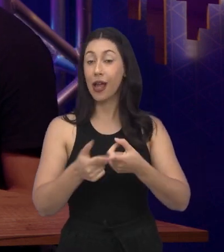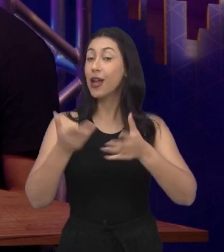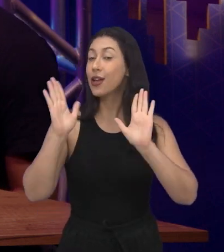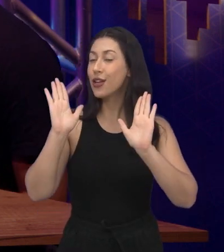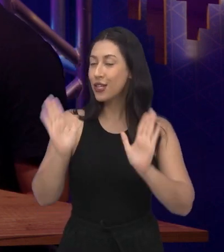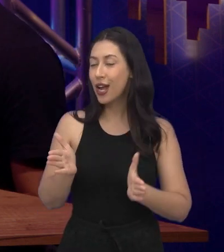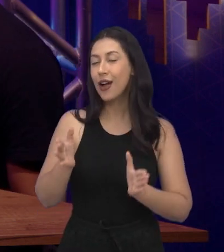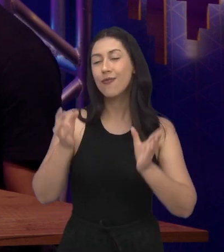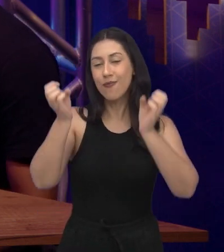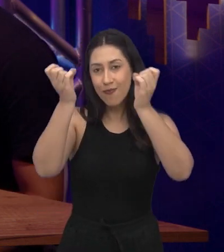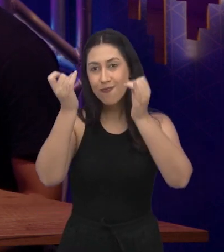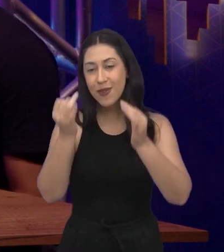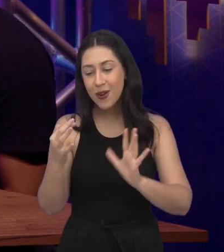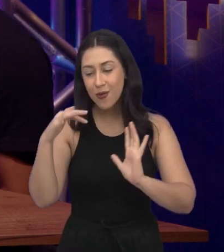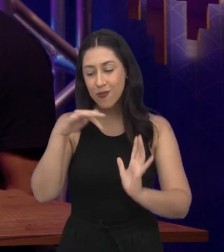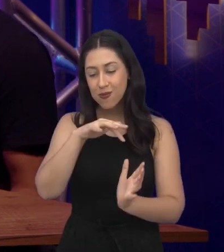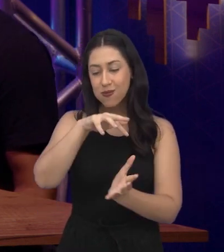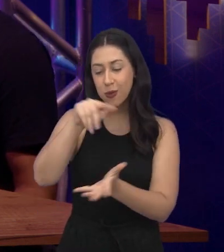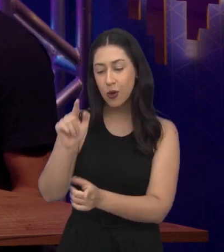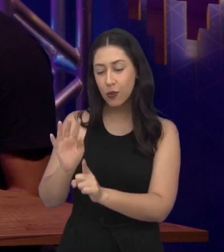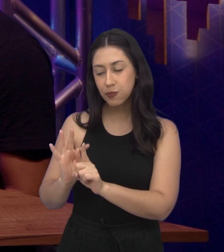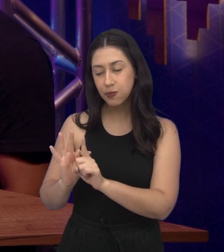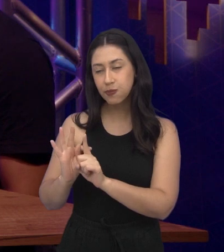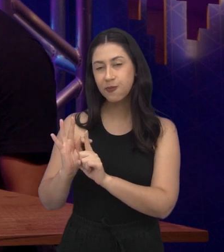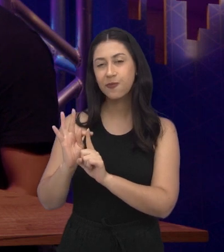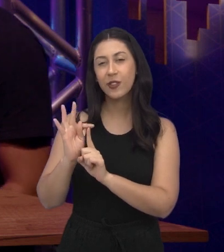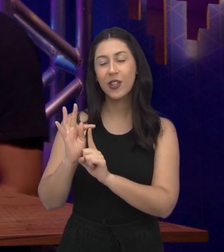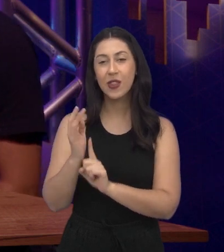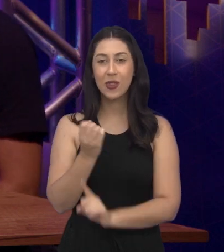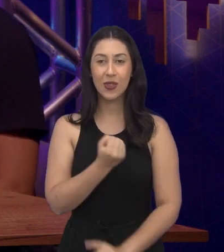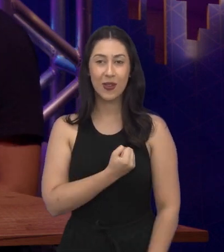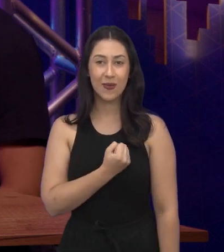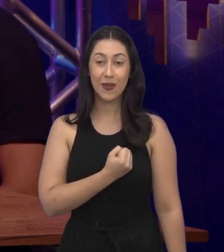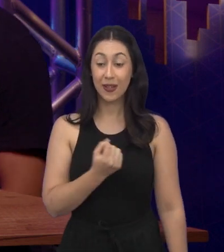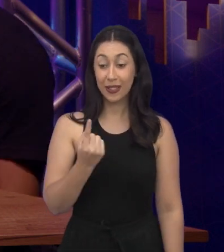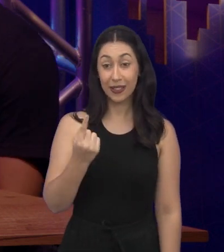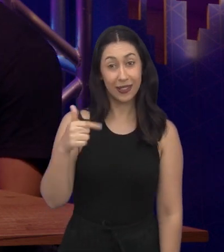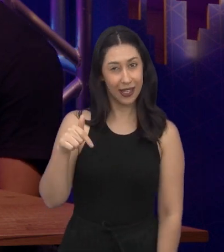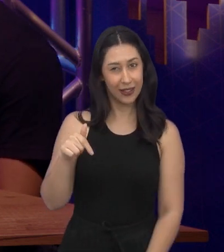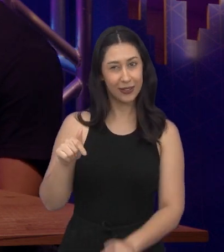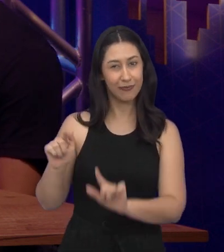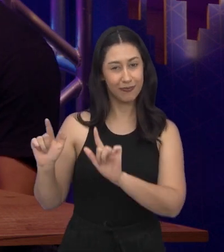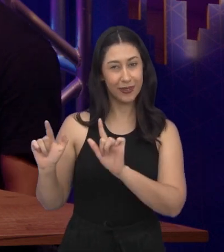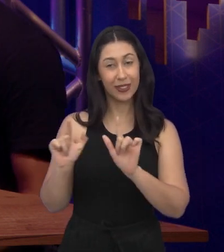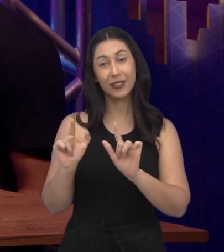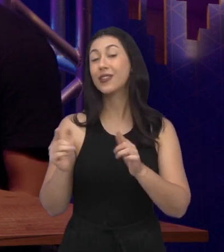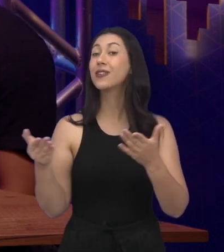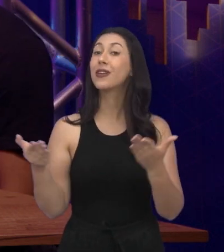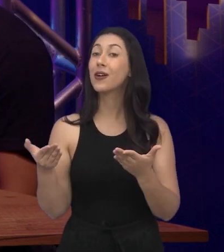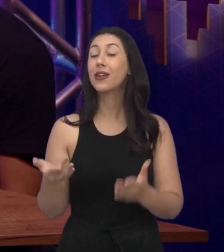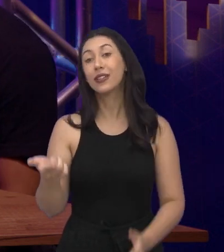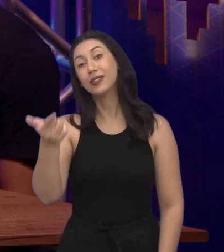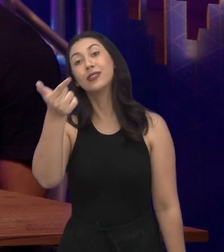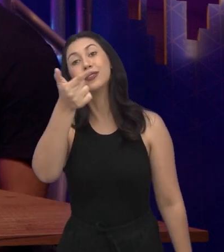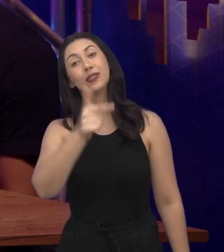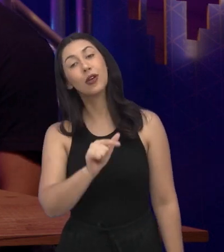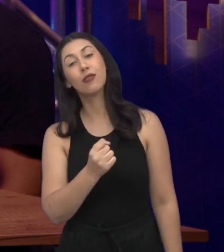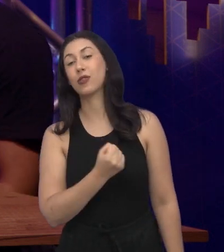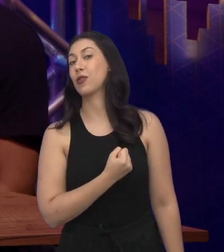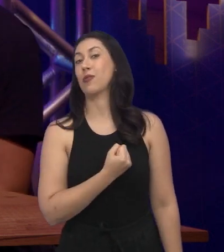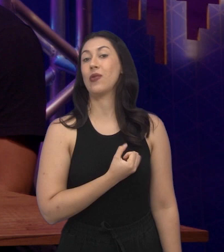falou de aquecimento global e a gente, foi o episódio 17, se não me engano. E a gente volta agora no